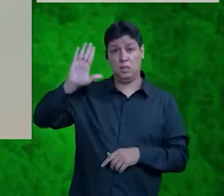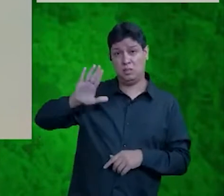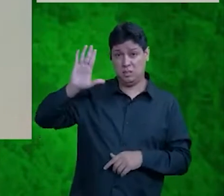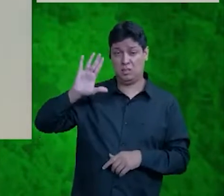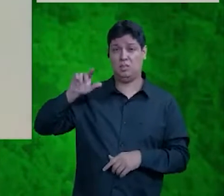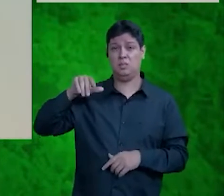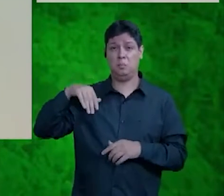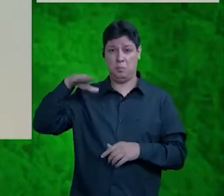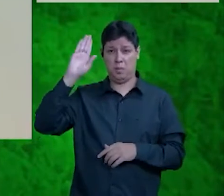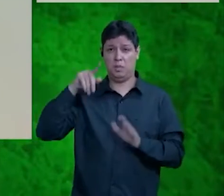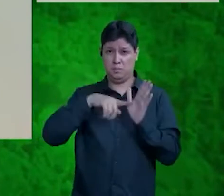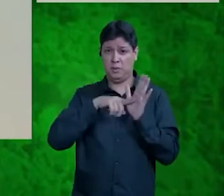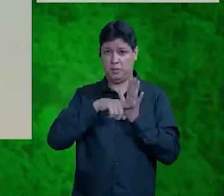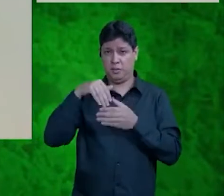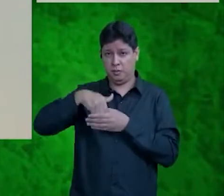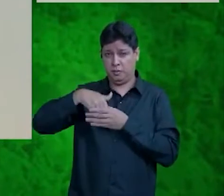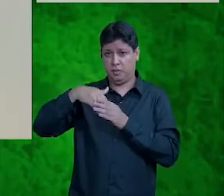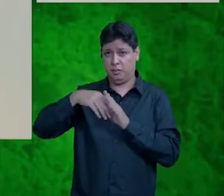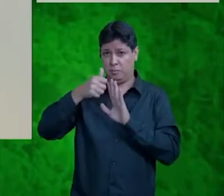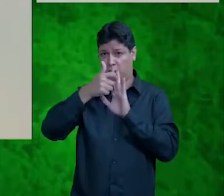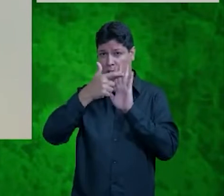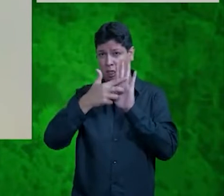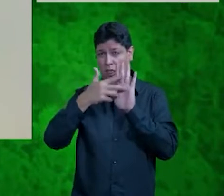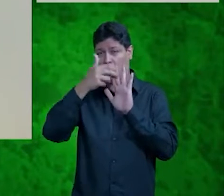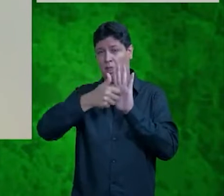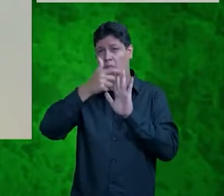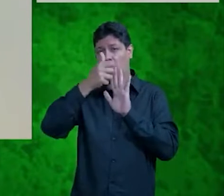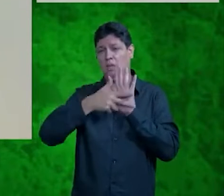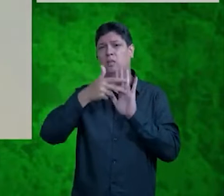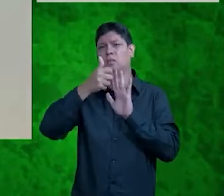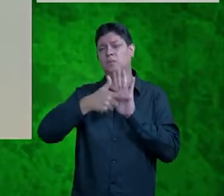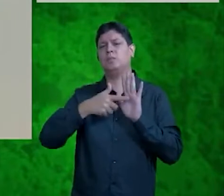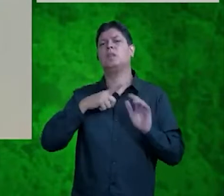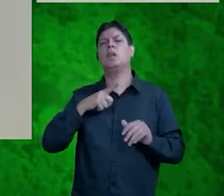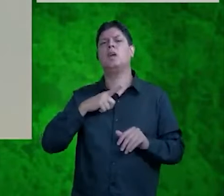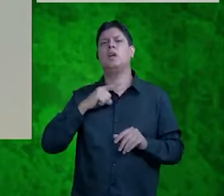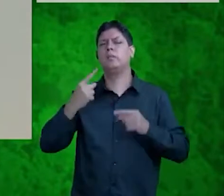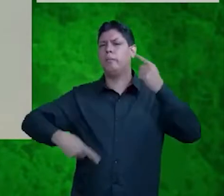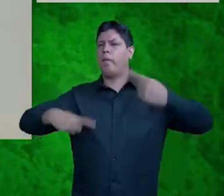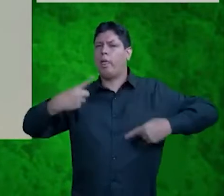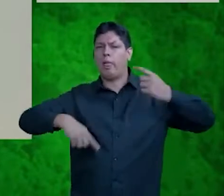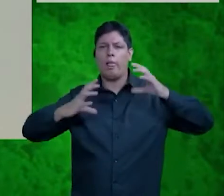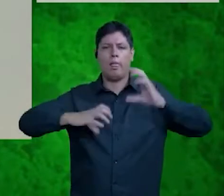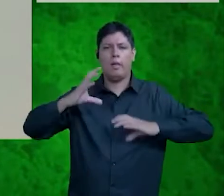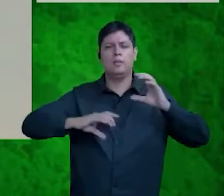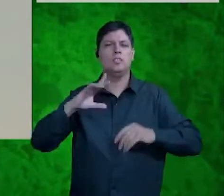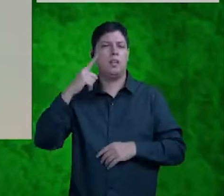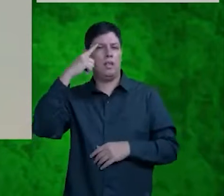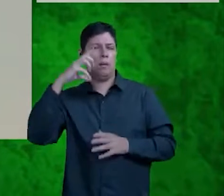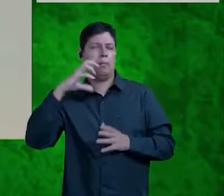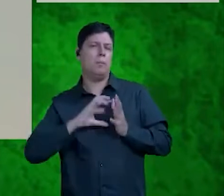com brigas ideológicas que não vão resolver o problema da Amazônia, brigas ideológicas, guerra